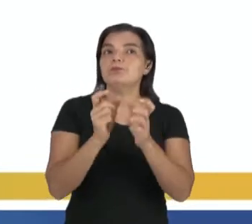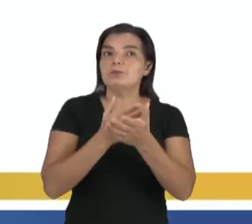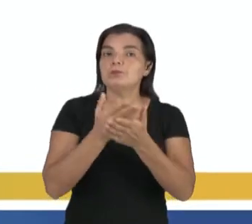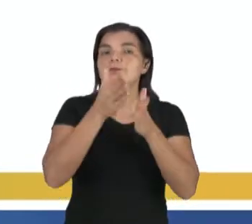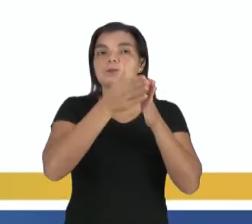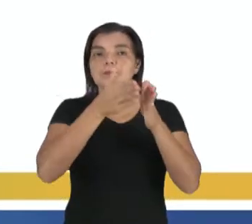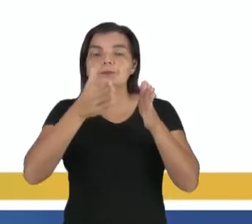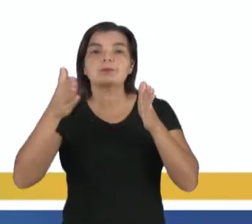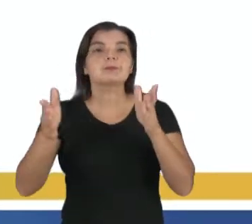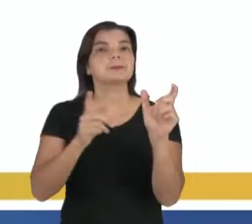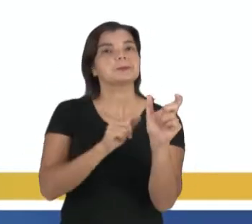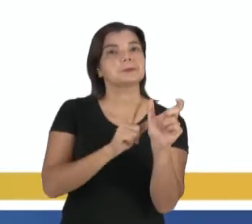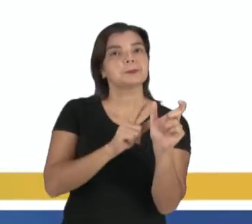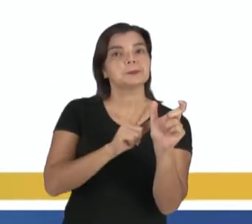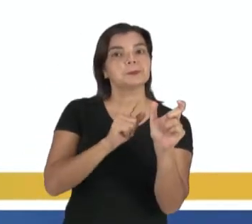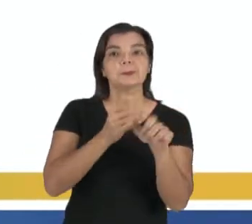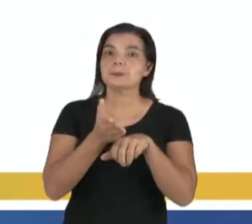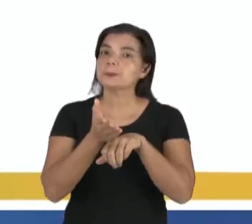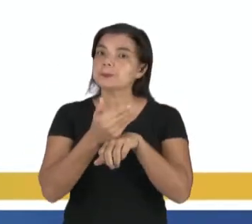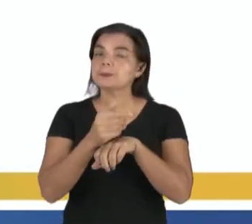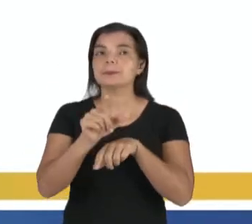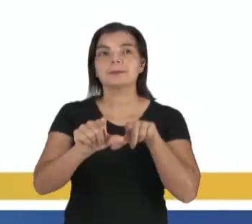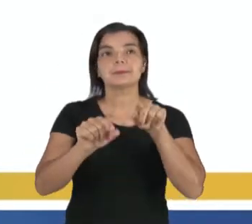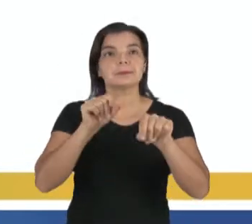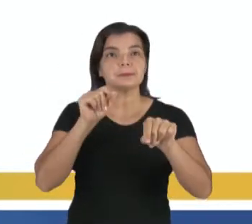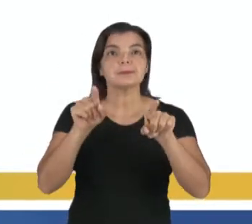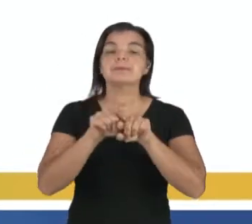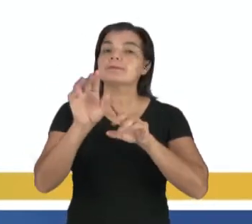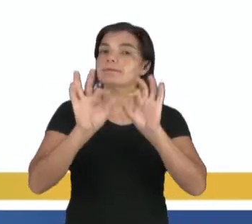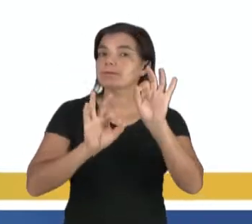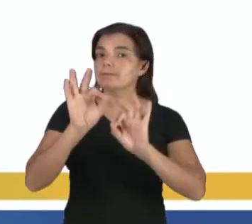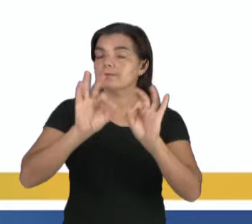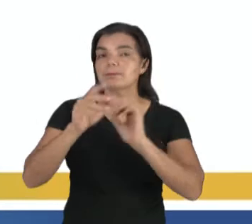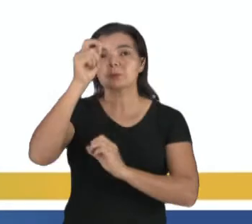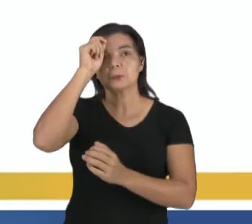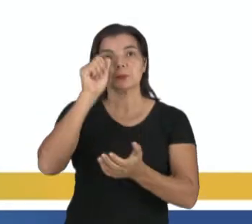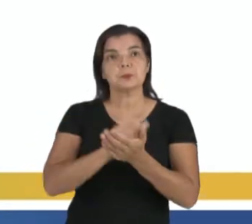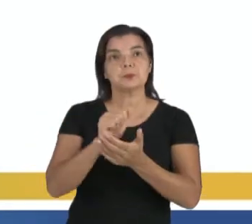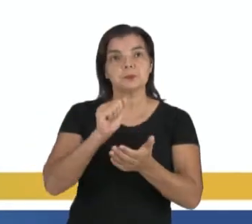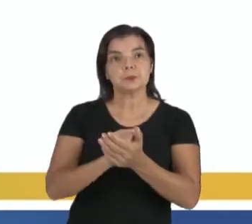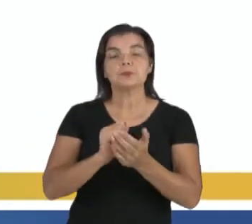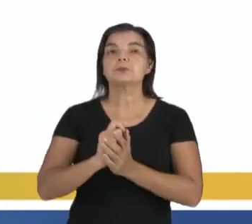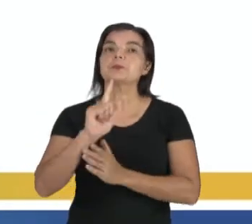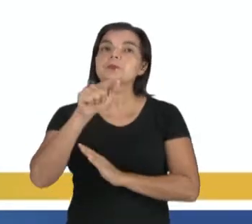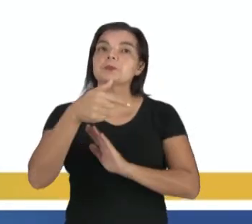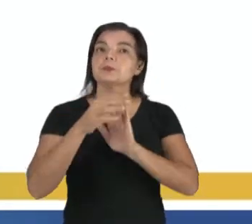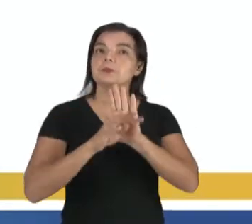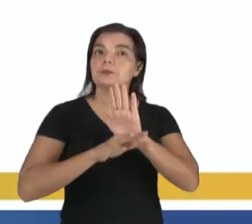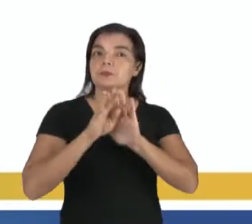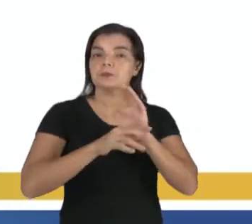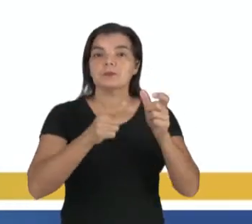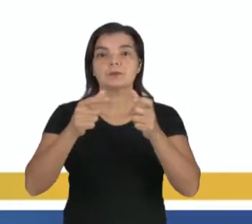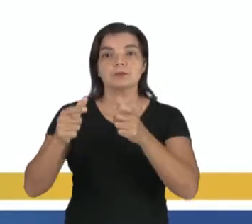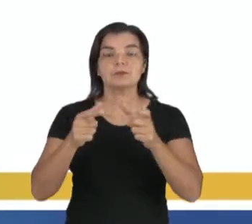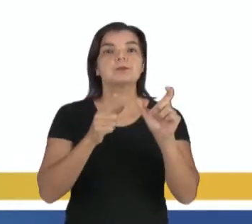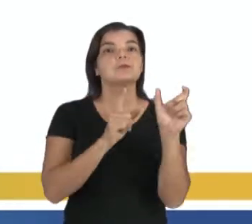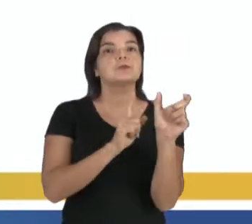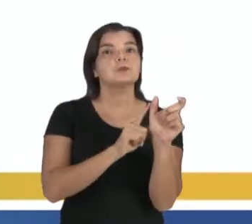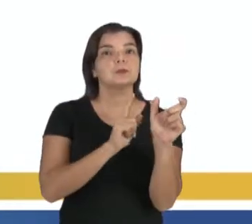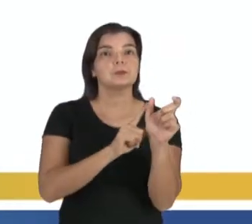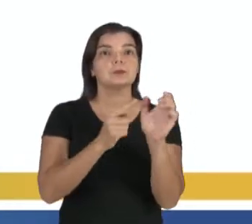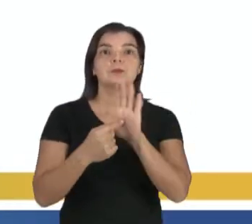sequência de palavras previamente escolhidas e organizadas pelo autor. Outros textos, no lugar de